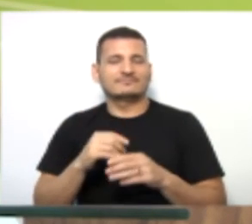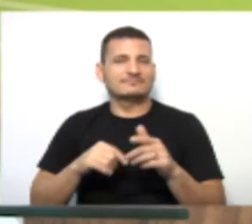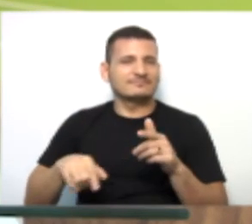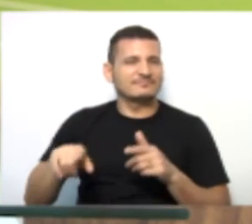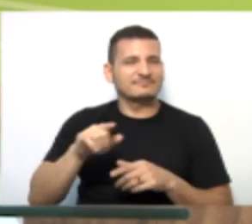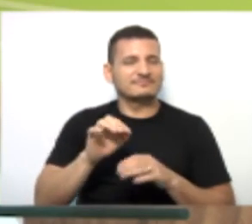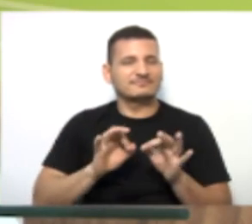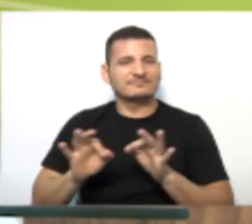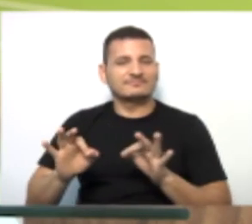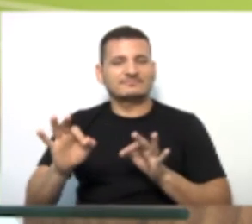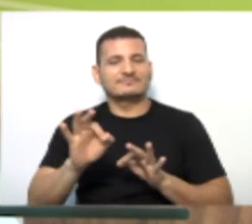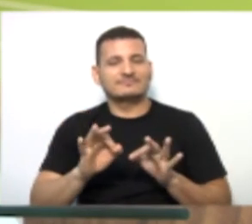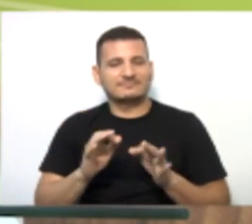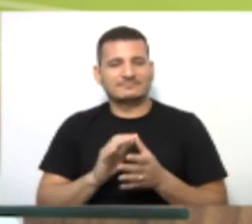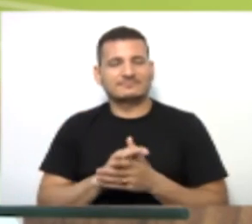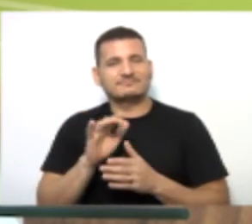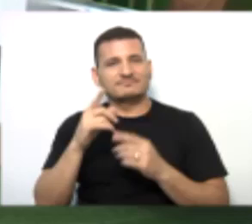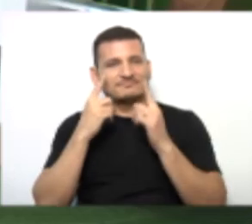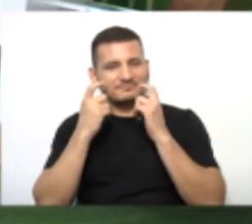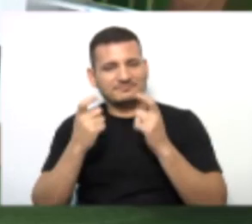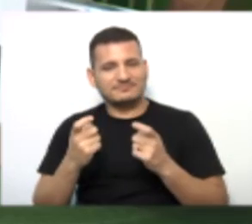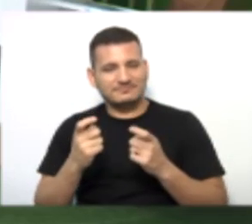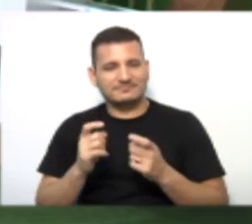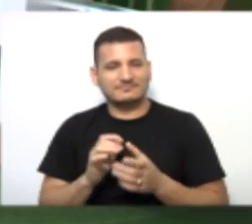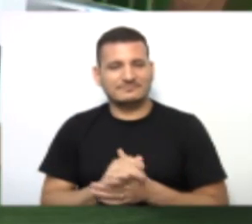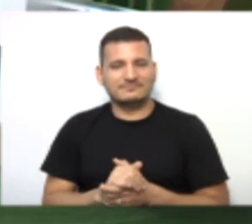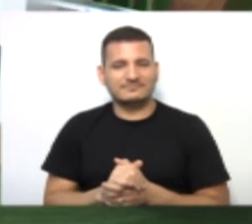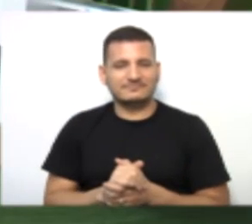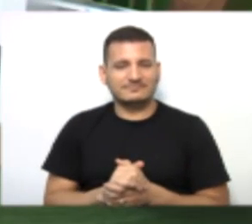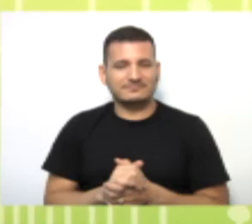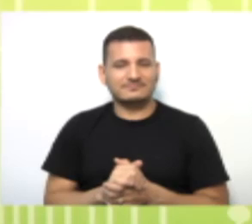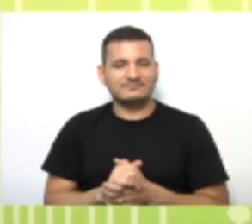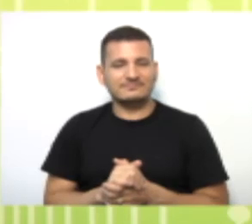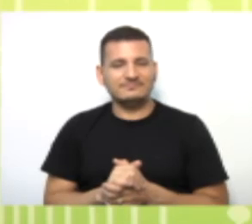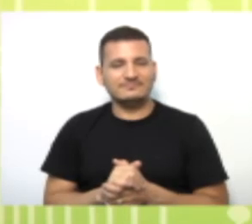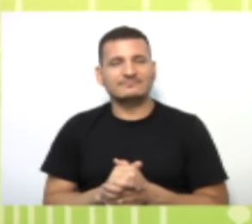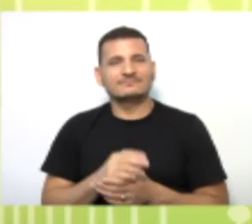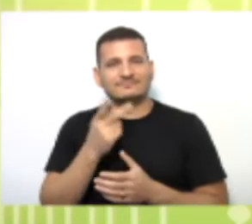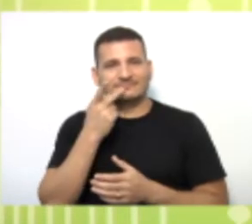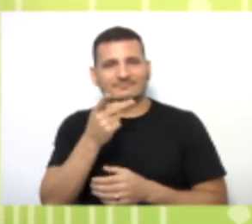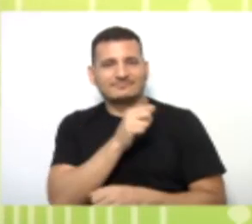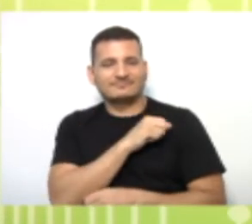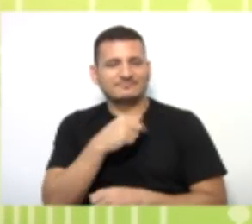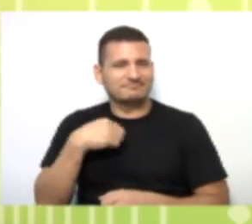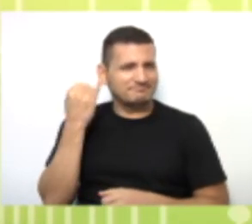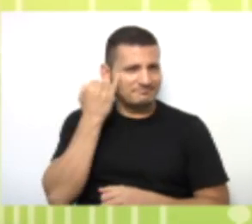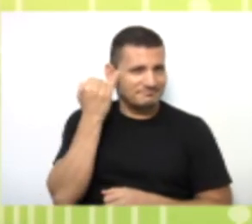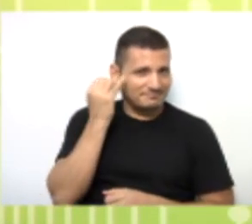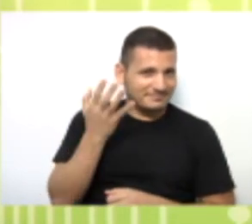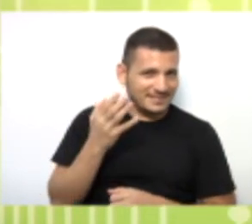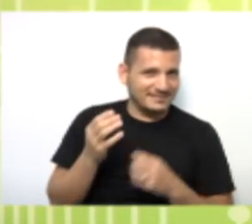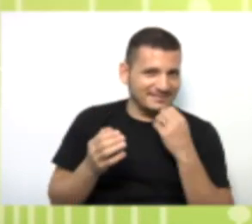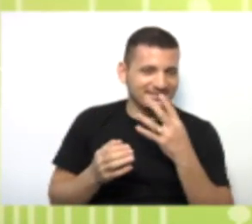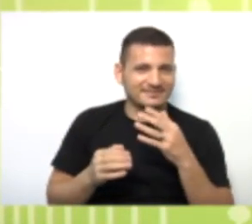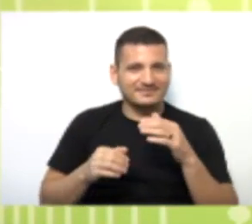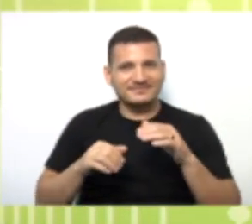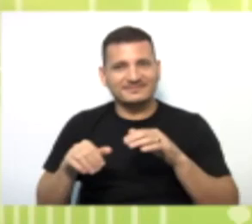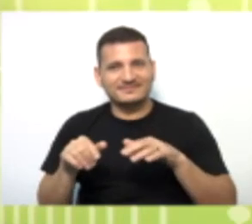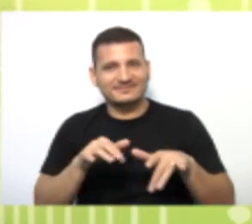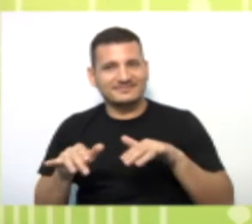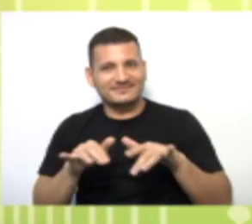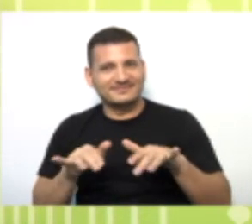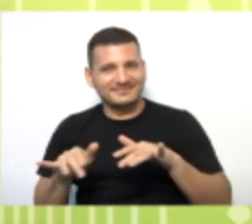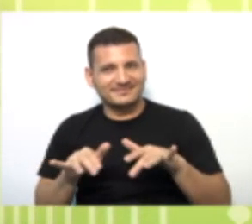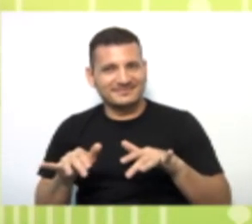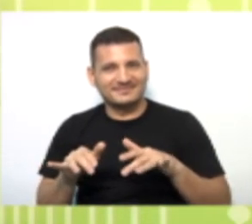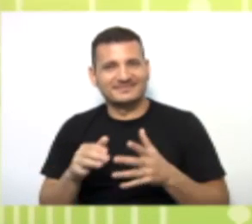com nada. É muito interessante. Sim, com certeza. E esses alunos já, poxa, professor, já sou preguiçoso já, será que eu vou ser um bom programador? Eu acho que é mais ou